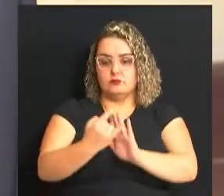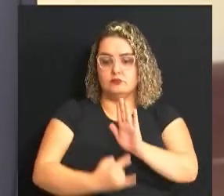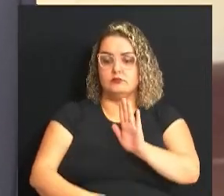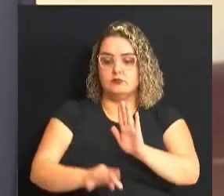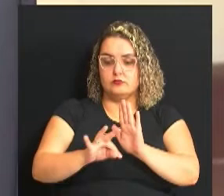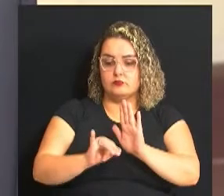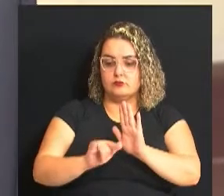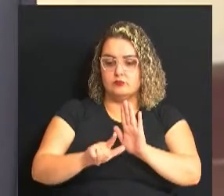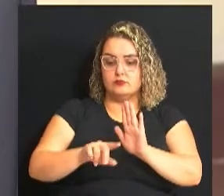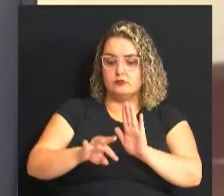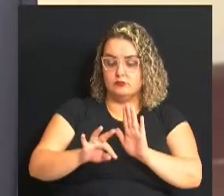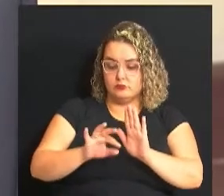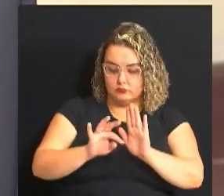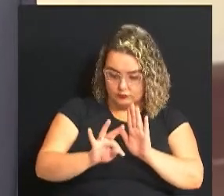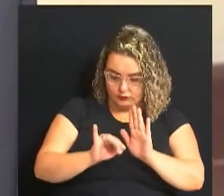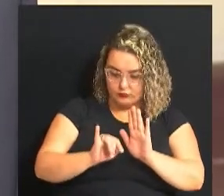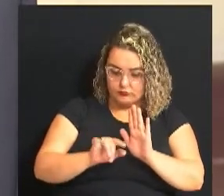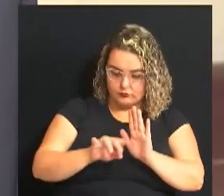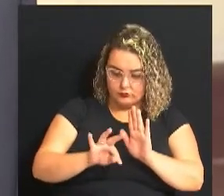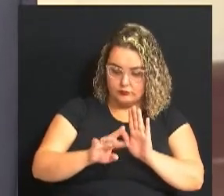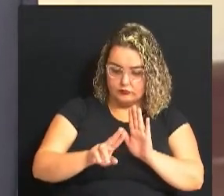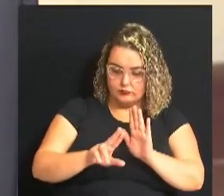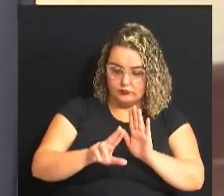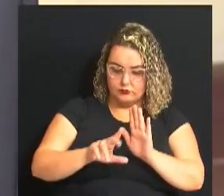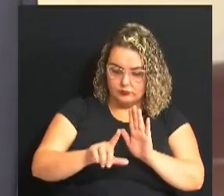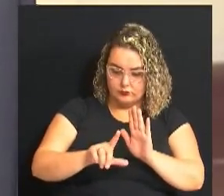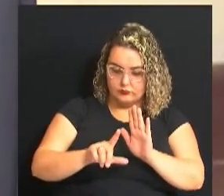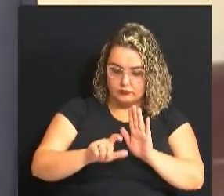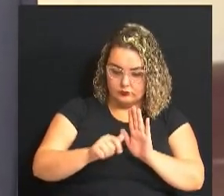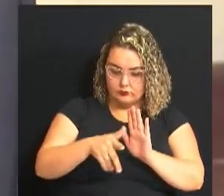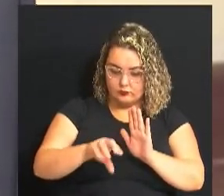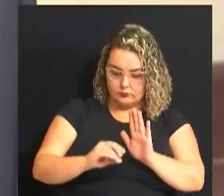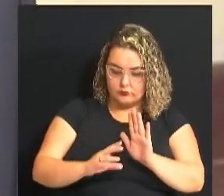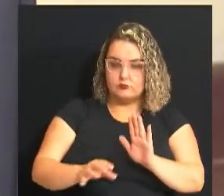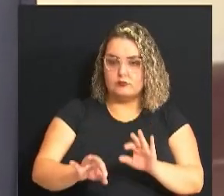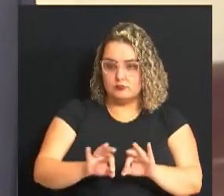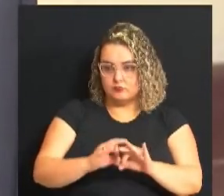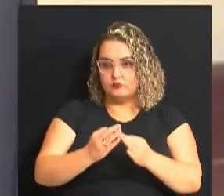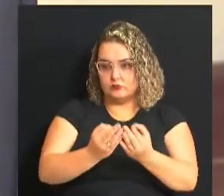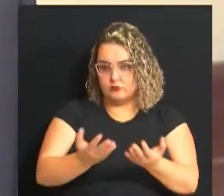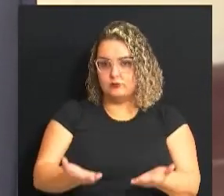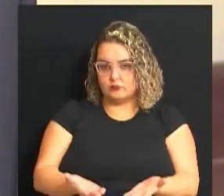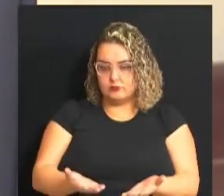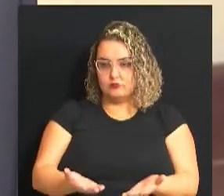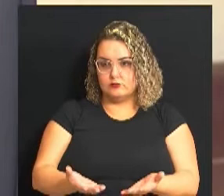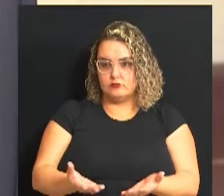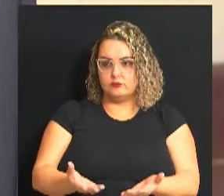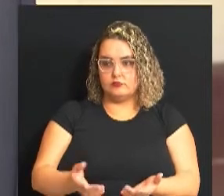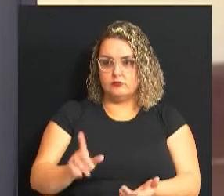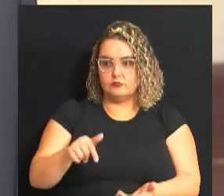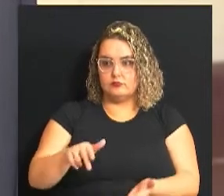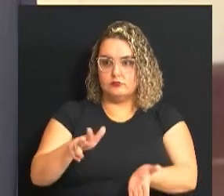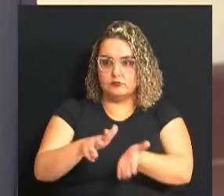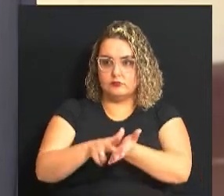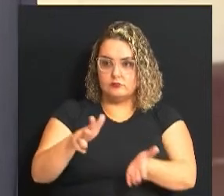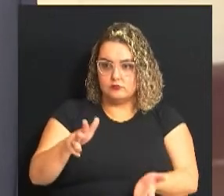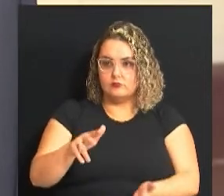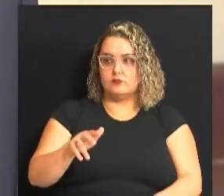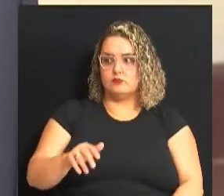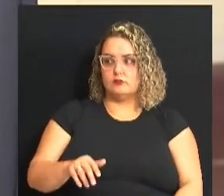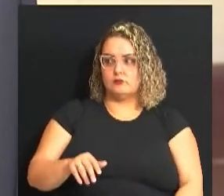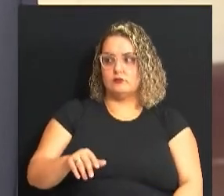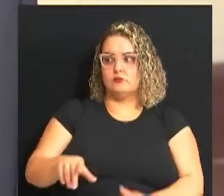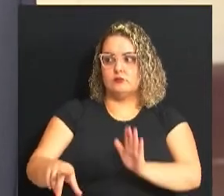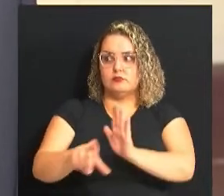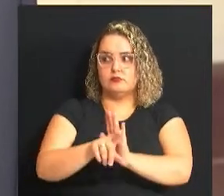dos instrumentos é a legitimação fundiária, ele é um instrumento novo que foi trazido com a edição da lei, e foi